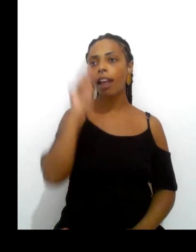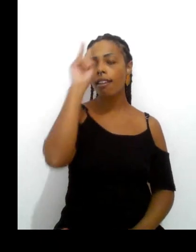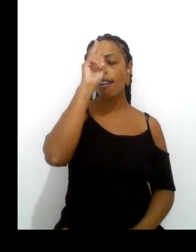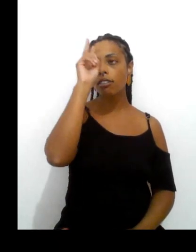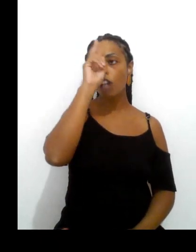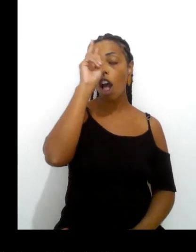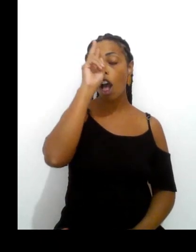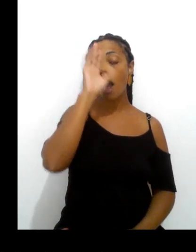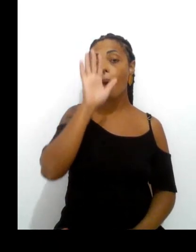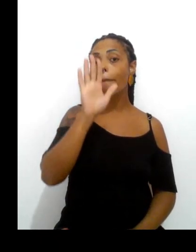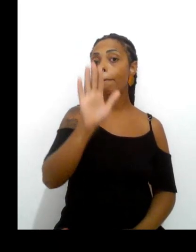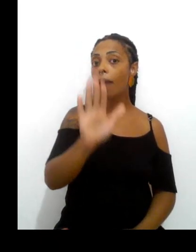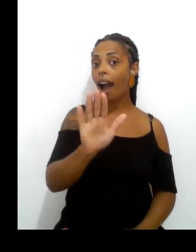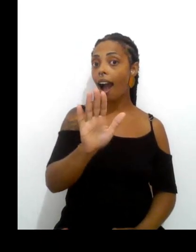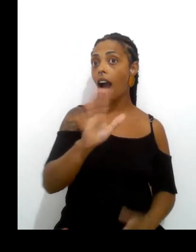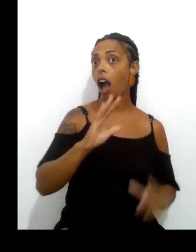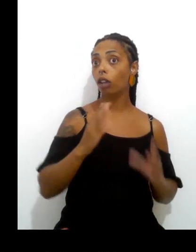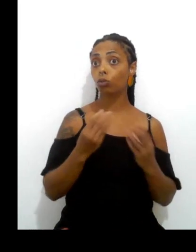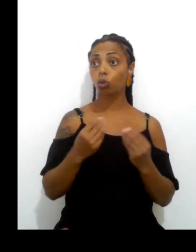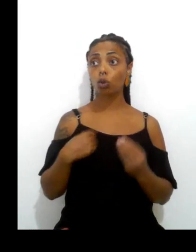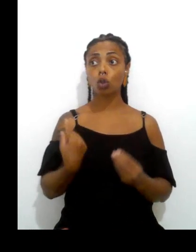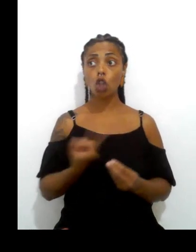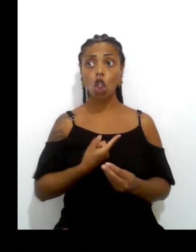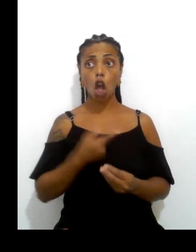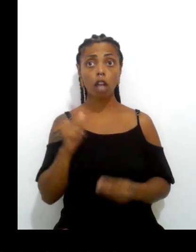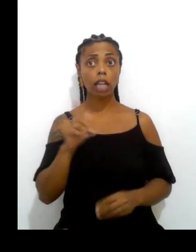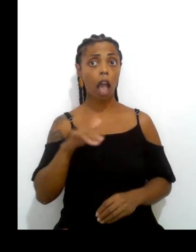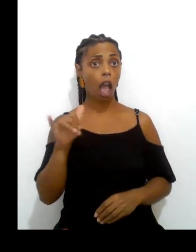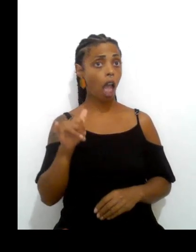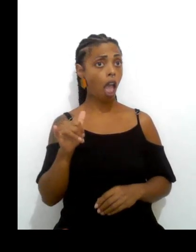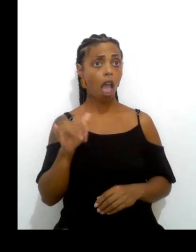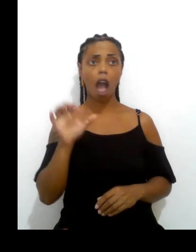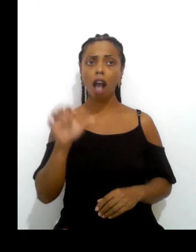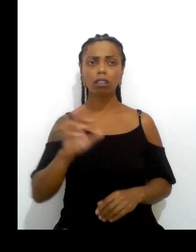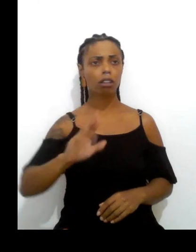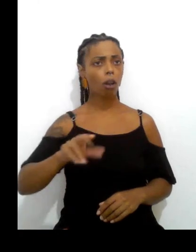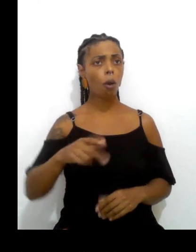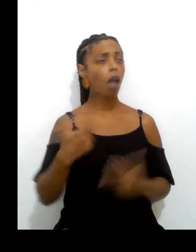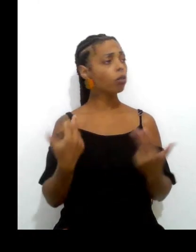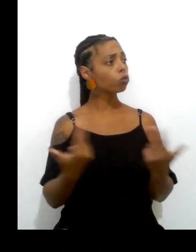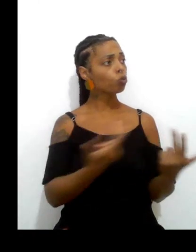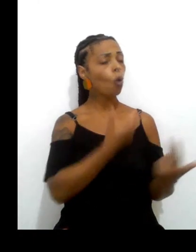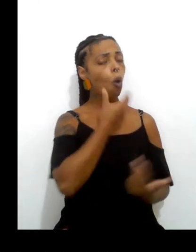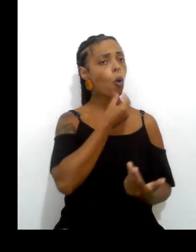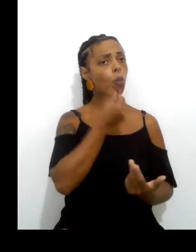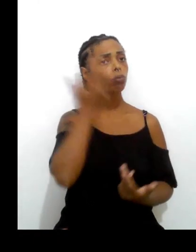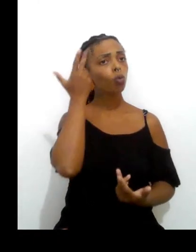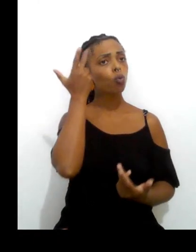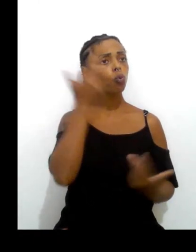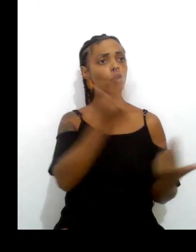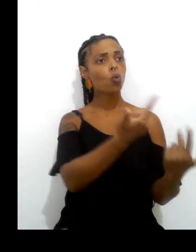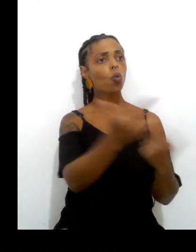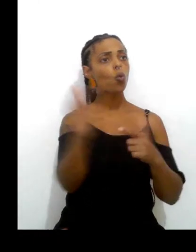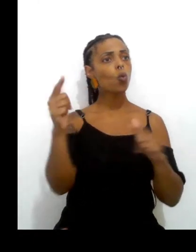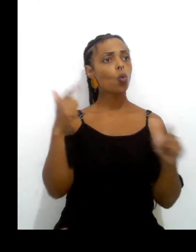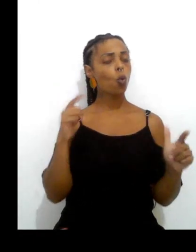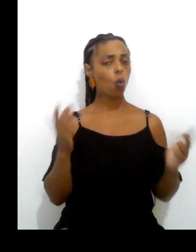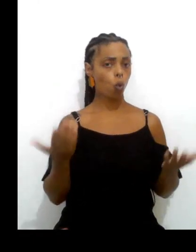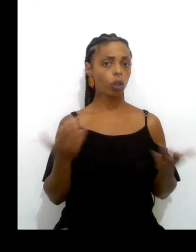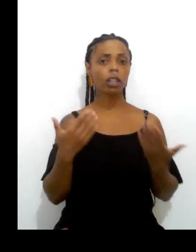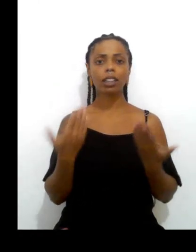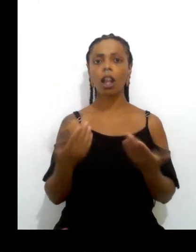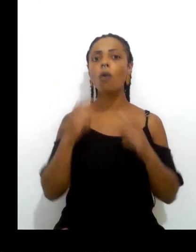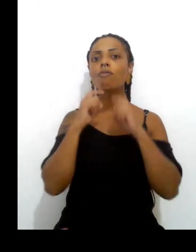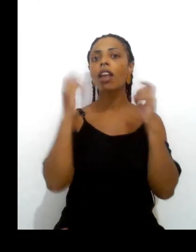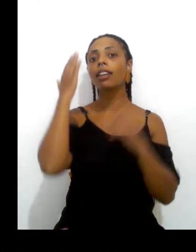muitos de Nós não somos assim somos como todos os outros pessoas é por isso que ninguém sabe quantos nós